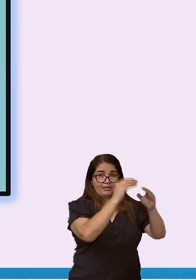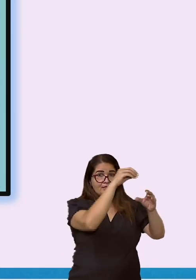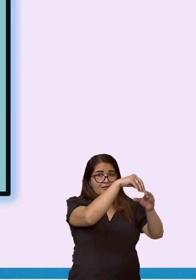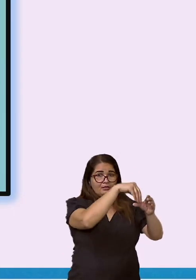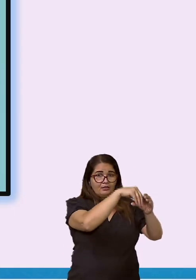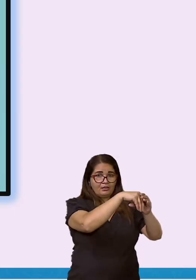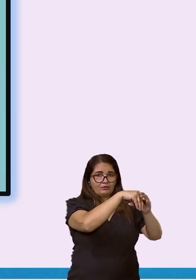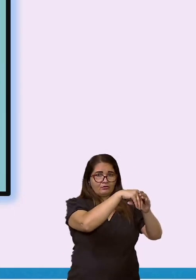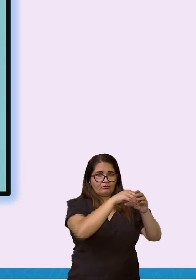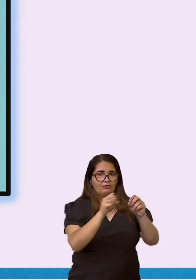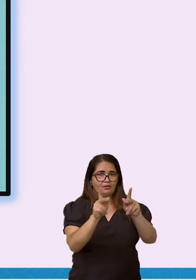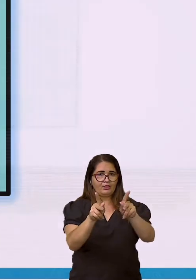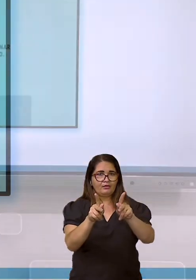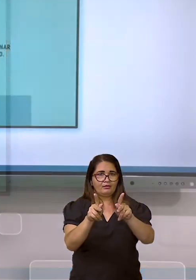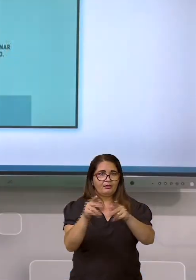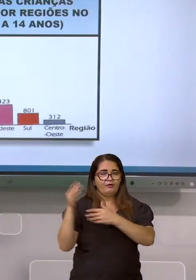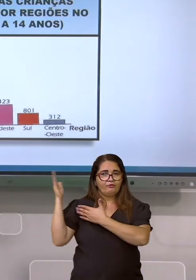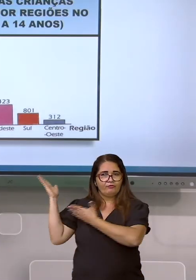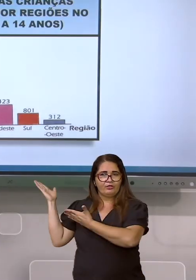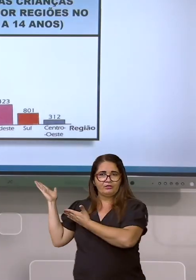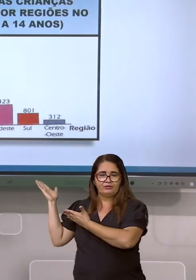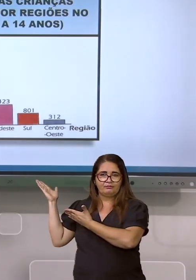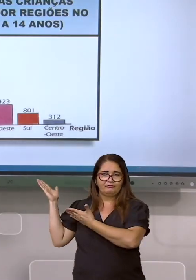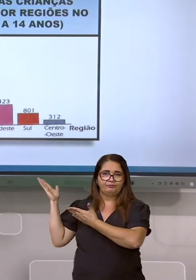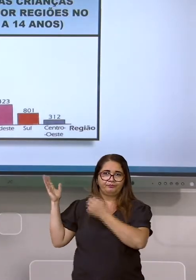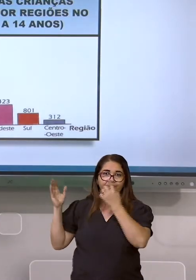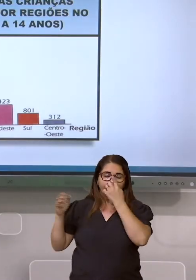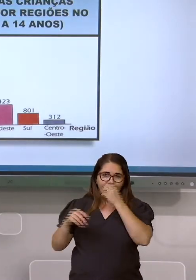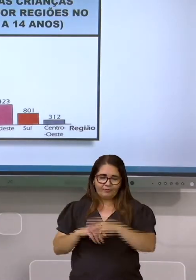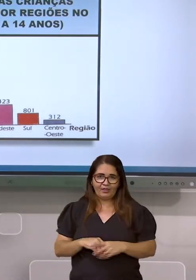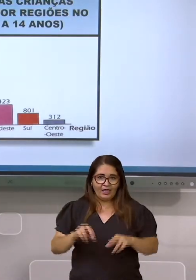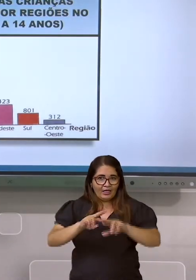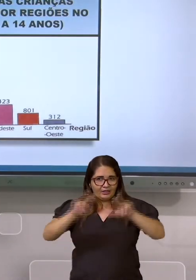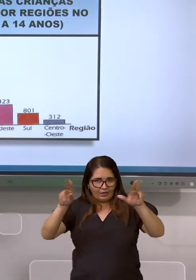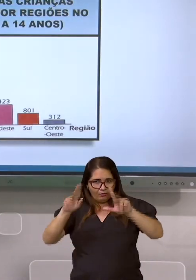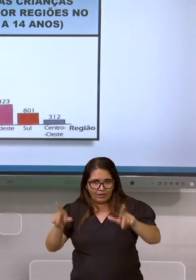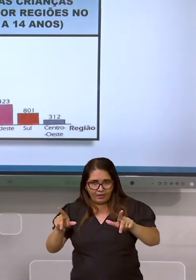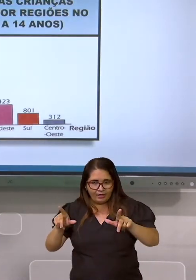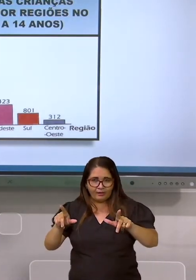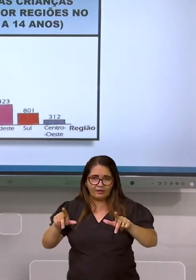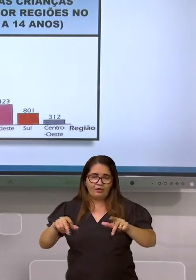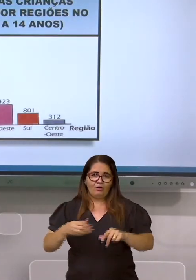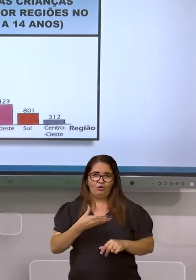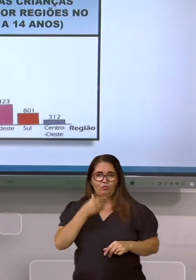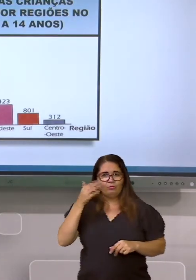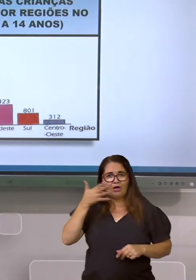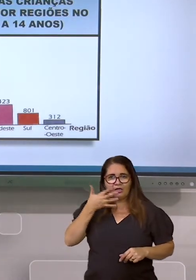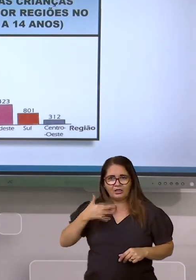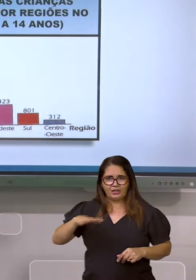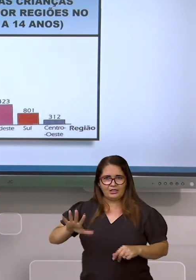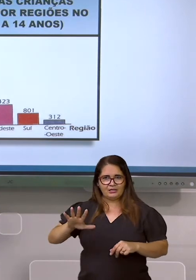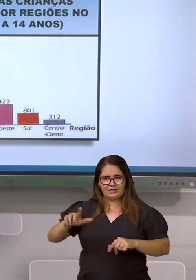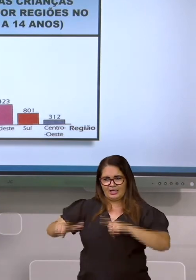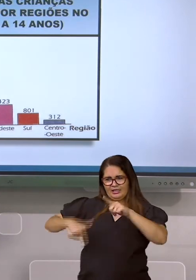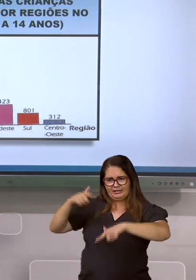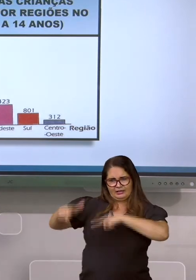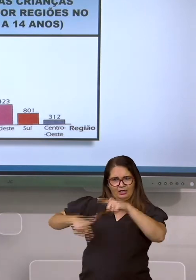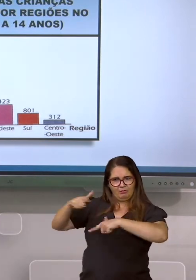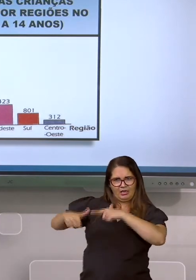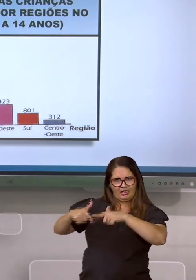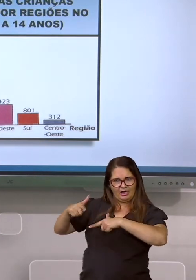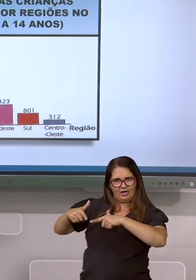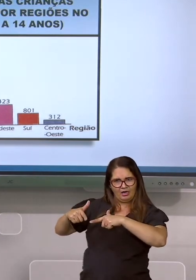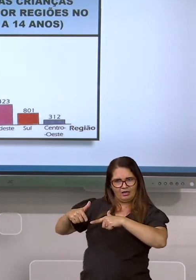Literalmente. Tá? E distribuição das crianças trabalhadoras por